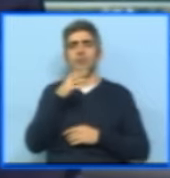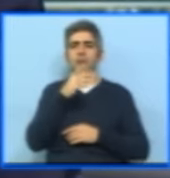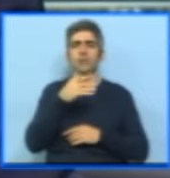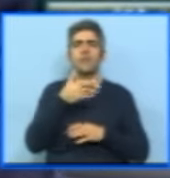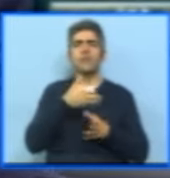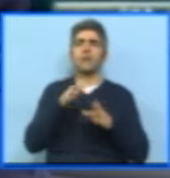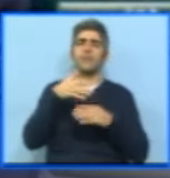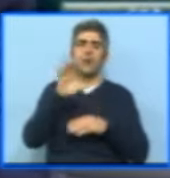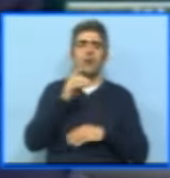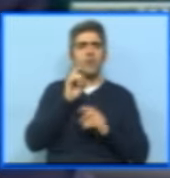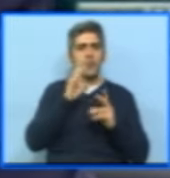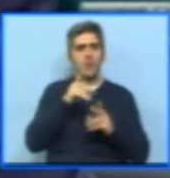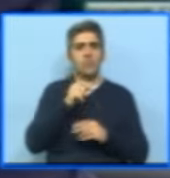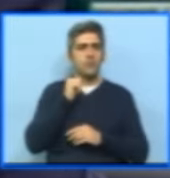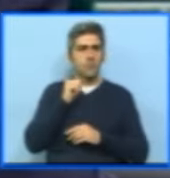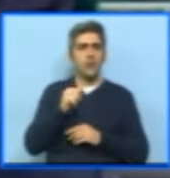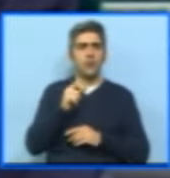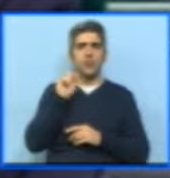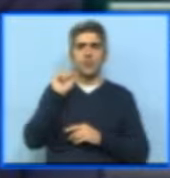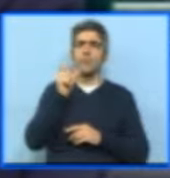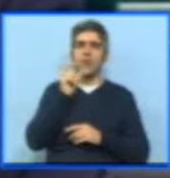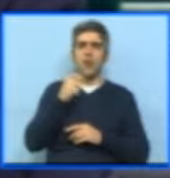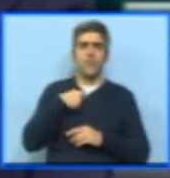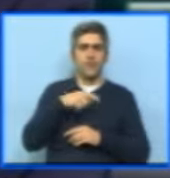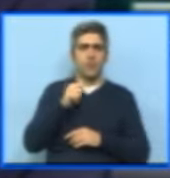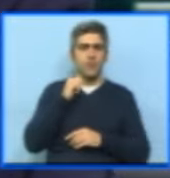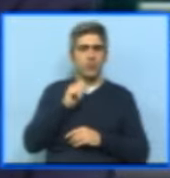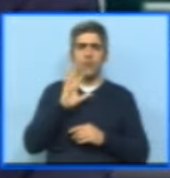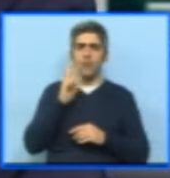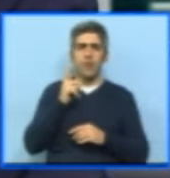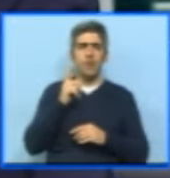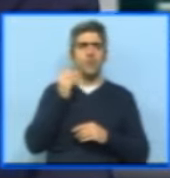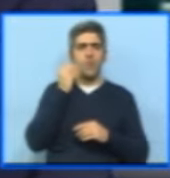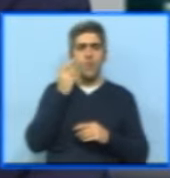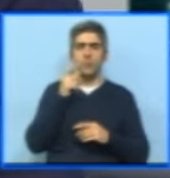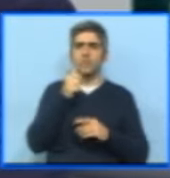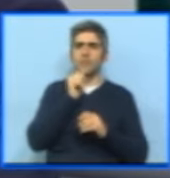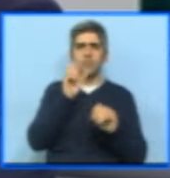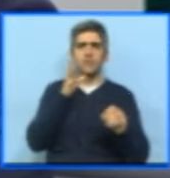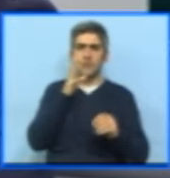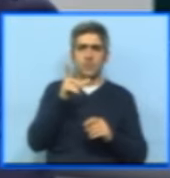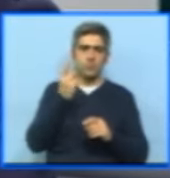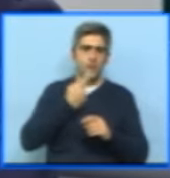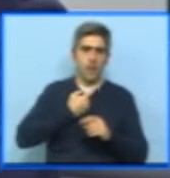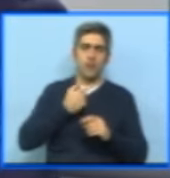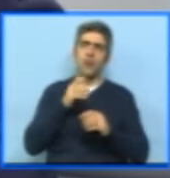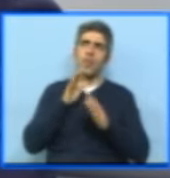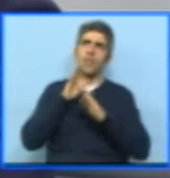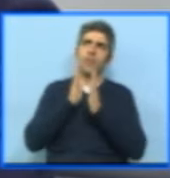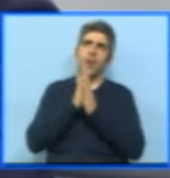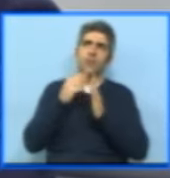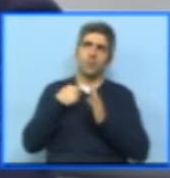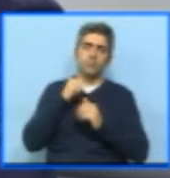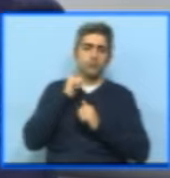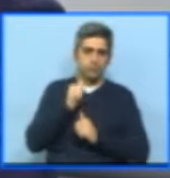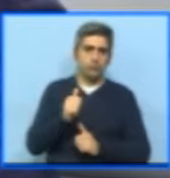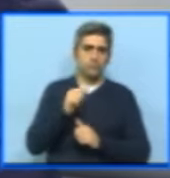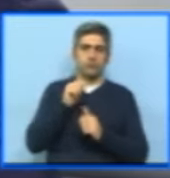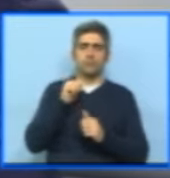para onde ele vai. Sim, Senhor, à tua palavra vou, quando, como tu disseres. E este homem, de facto,